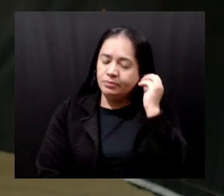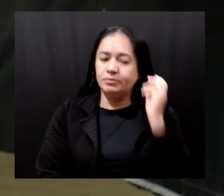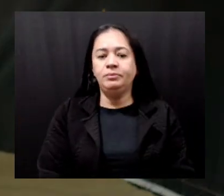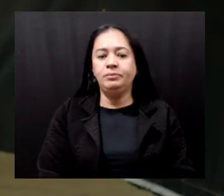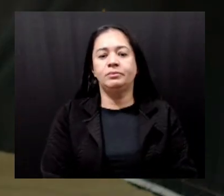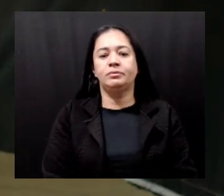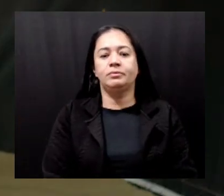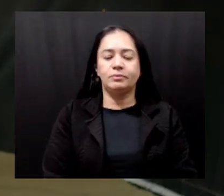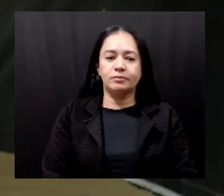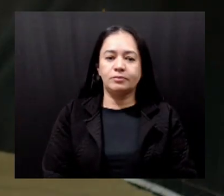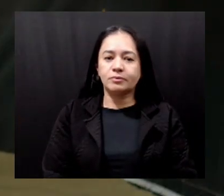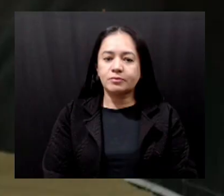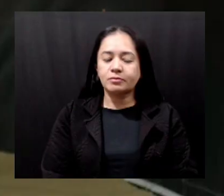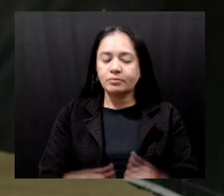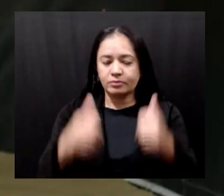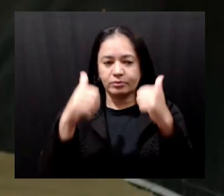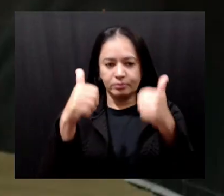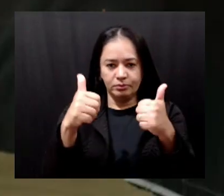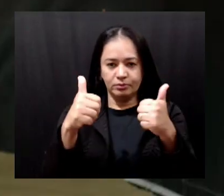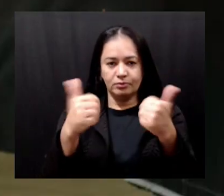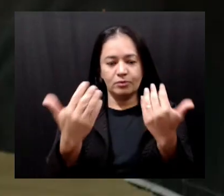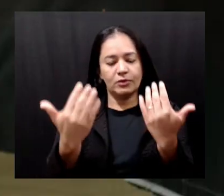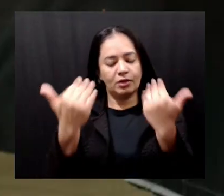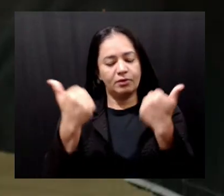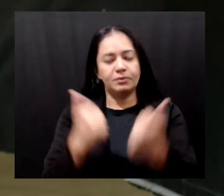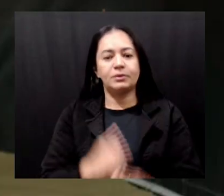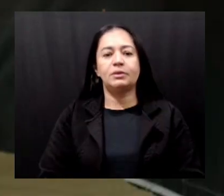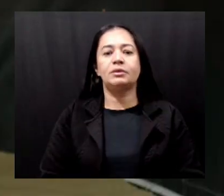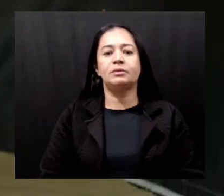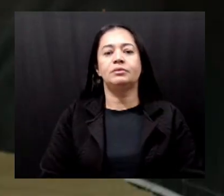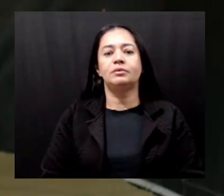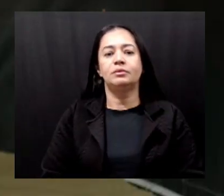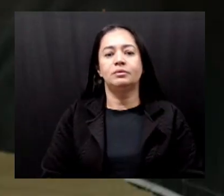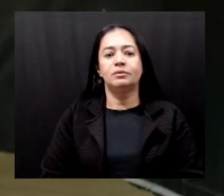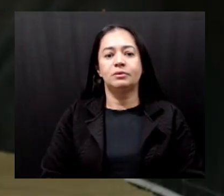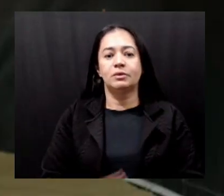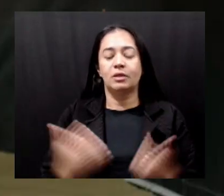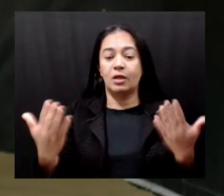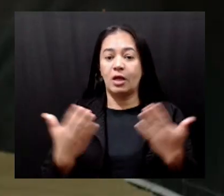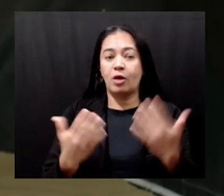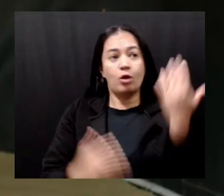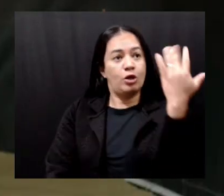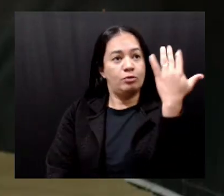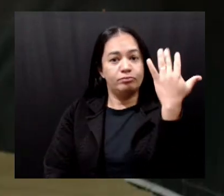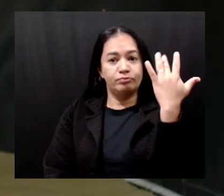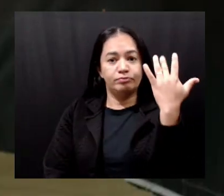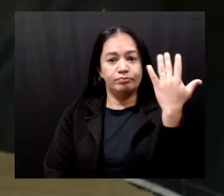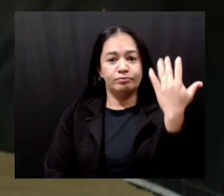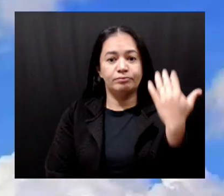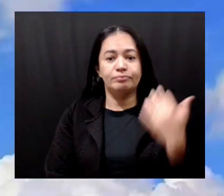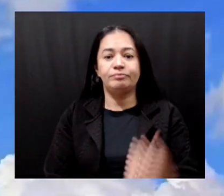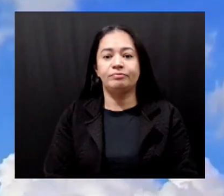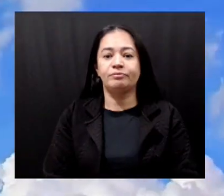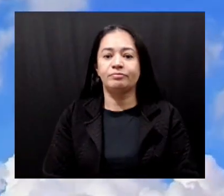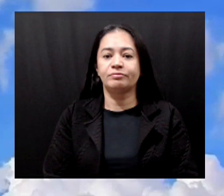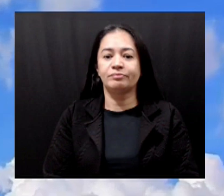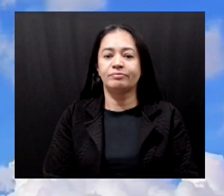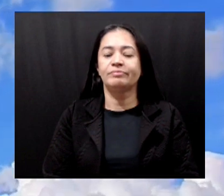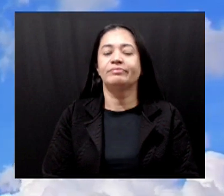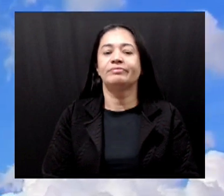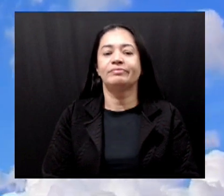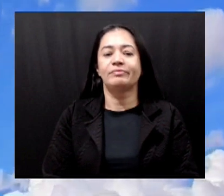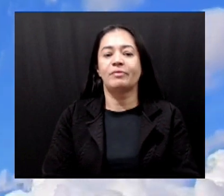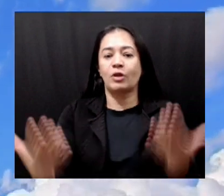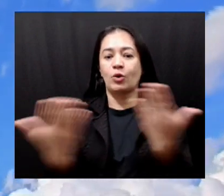informações, tá certo? Vamos lá, então, chegando previsão do tempo para você, pode colocar a previsão do tempo para a gente na tela. Hoje,